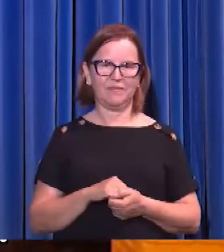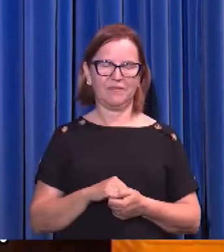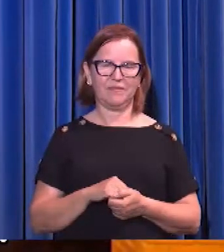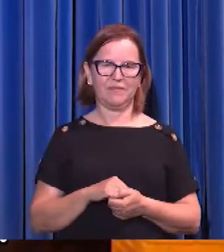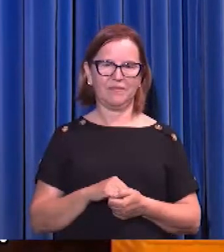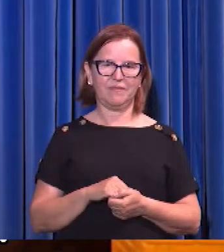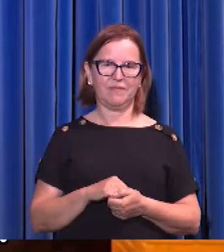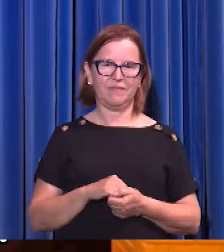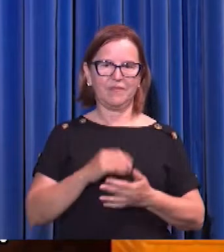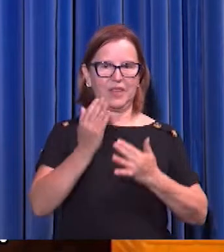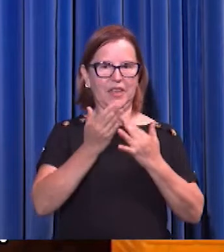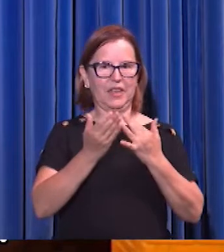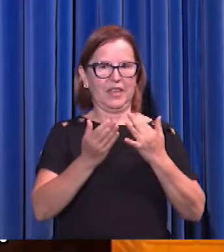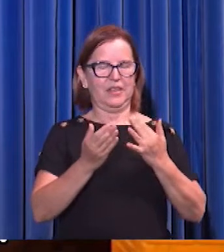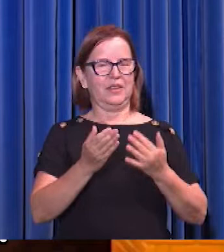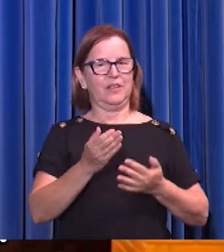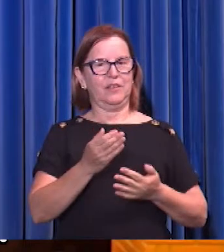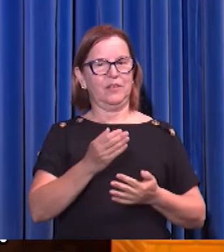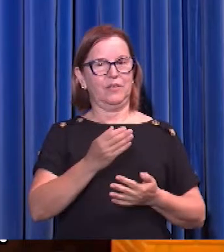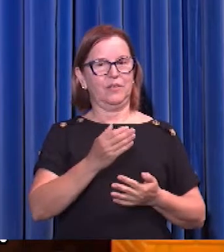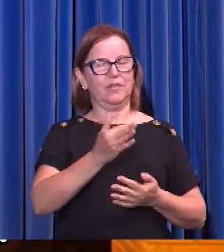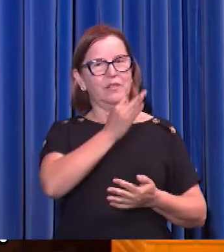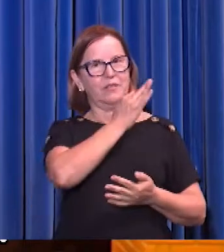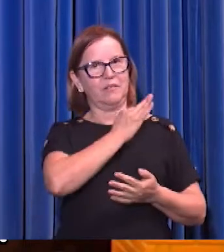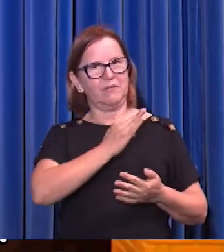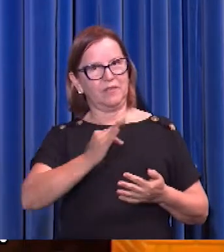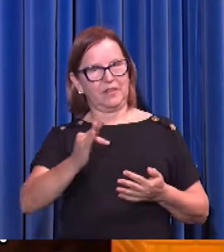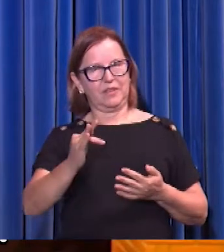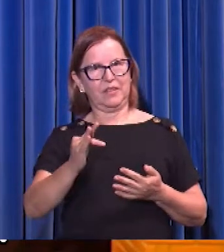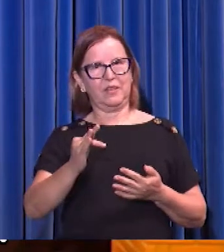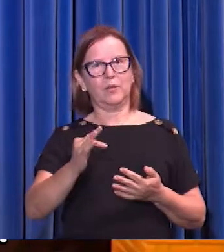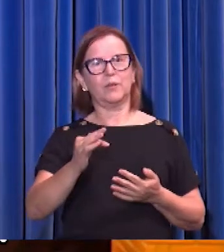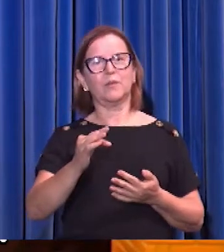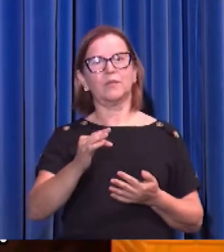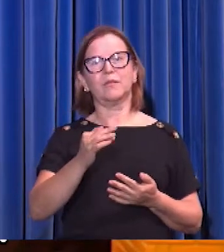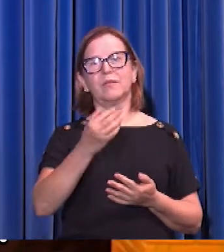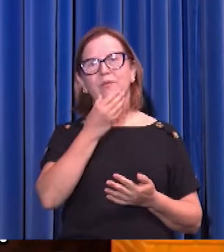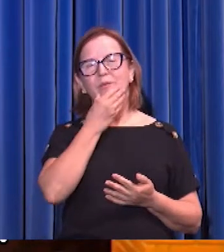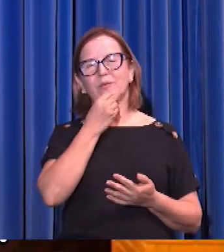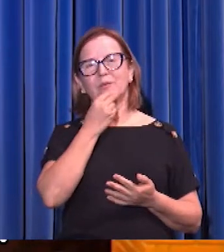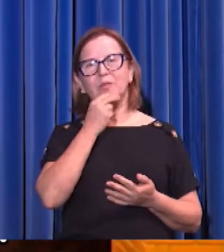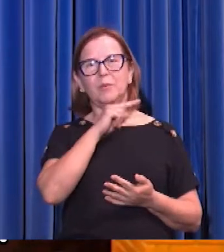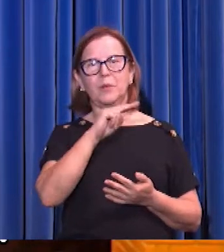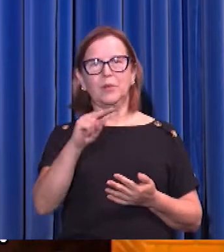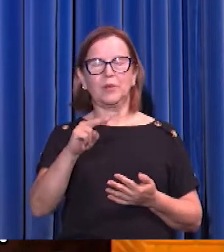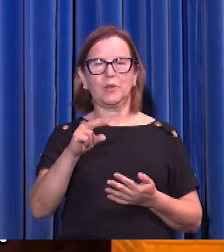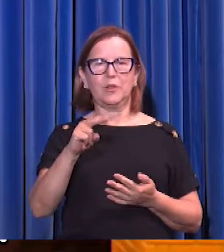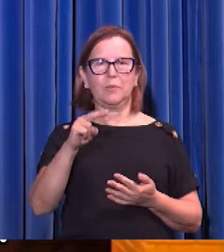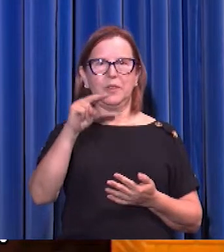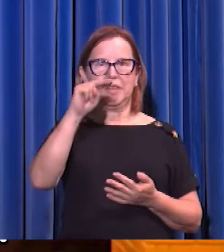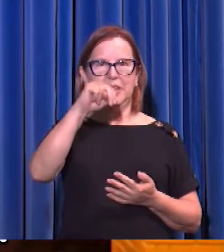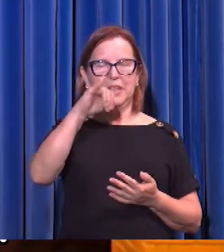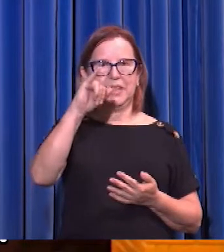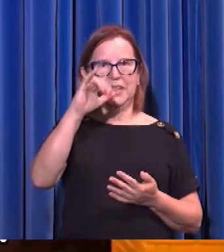Havia entre os fariseus um homem chamado Nicodemos, um dos principais dos